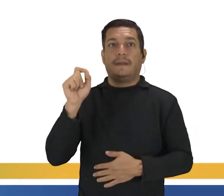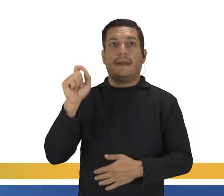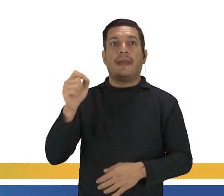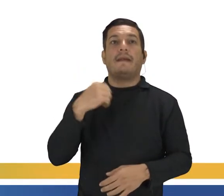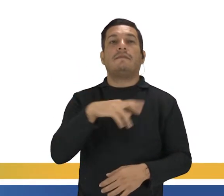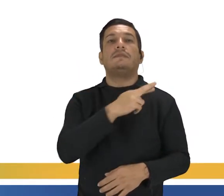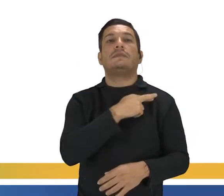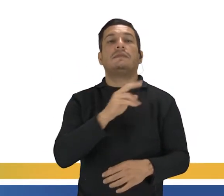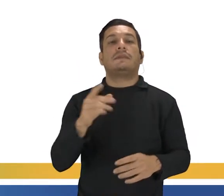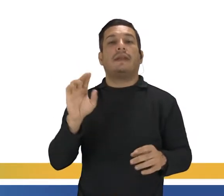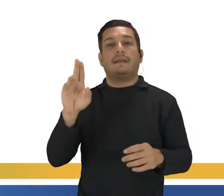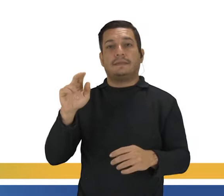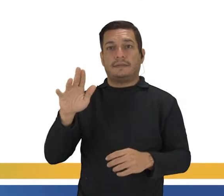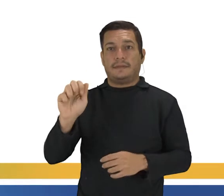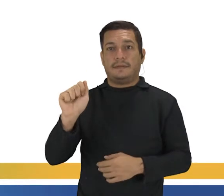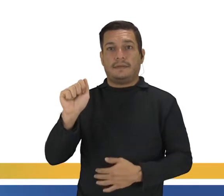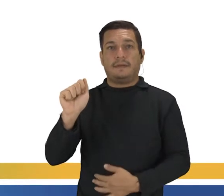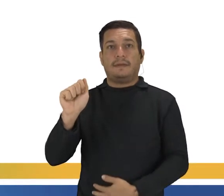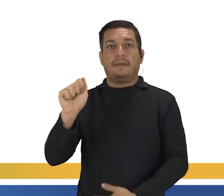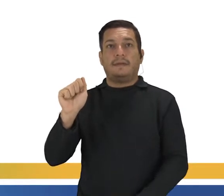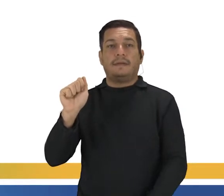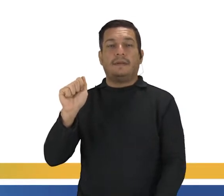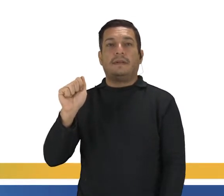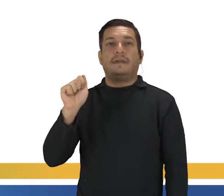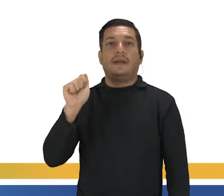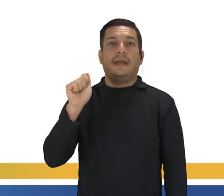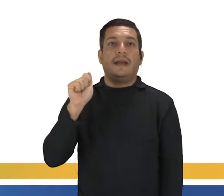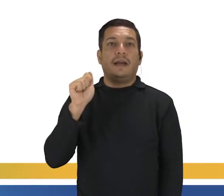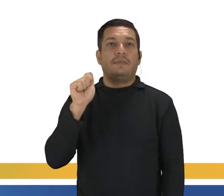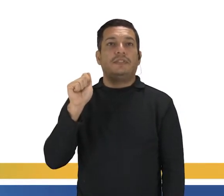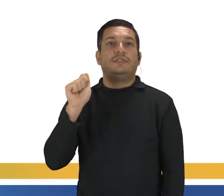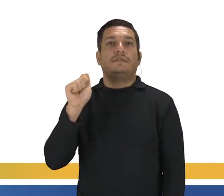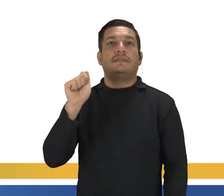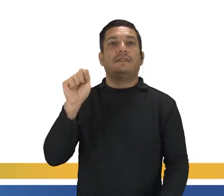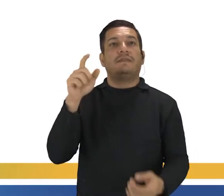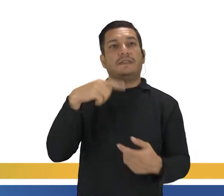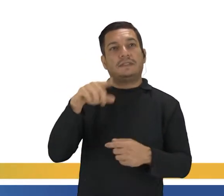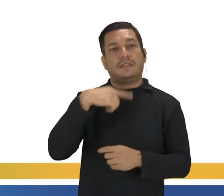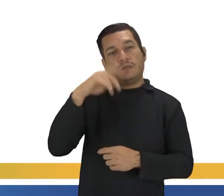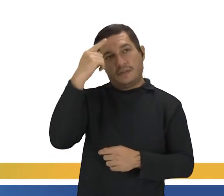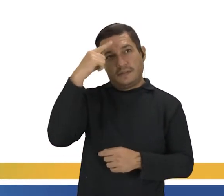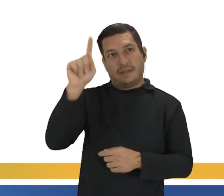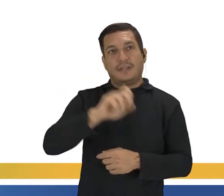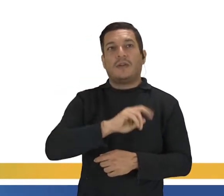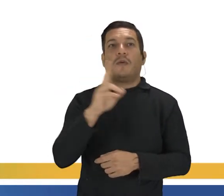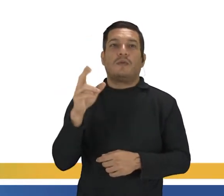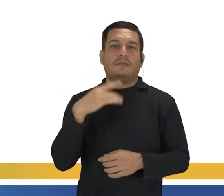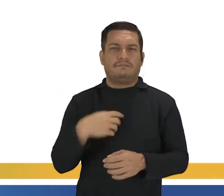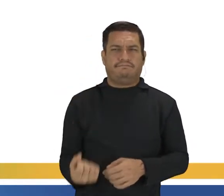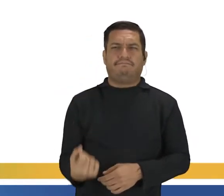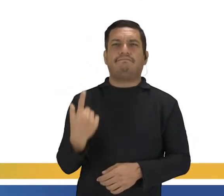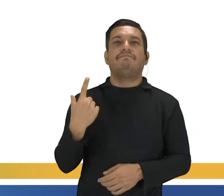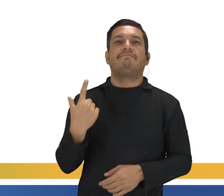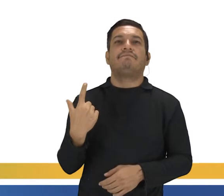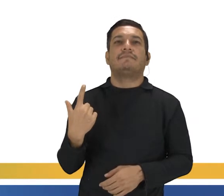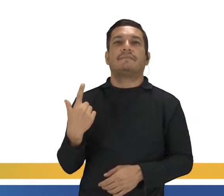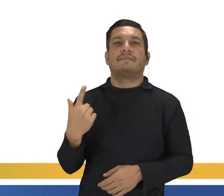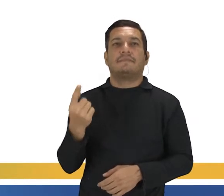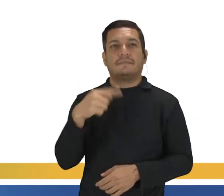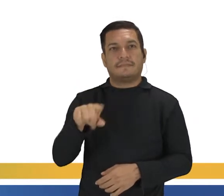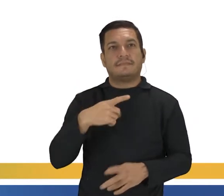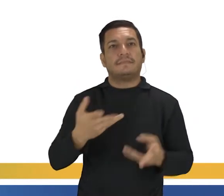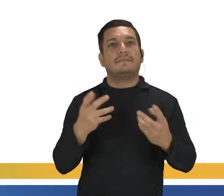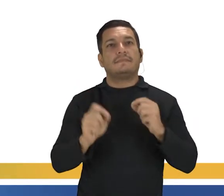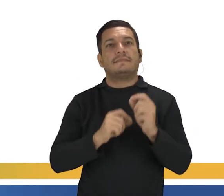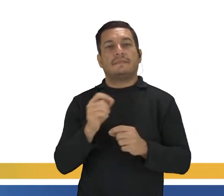do som na sua cena. Você quer que o som crie um clima ou que cause um estranhamento? Você